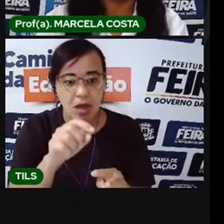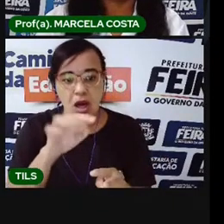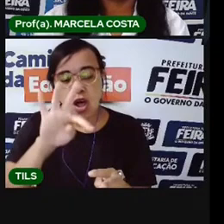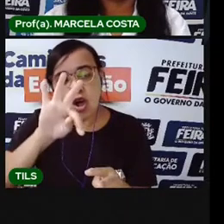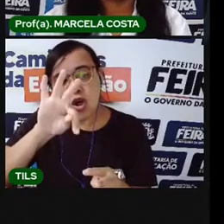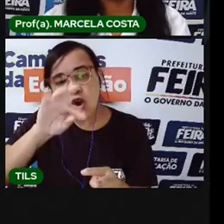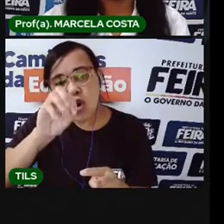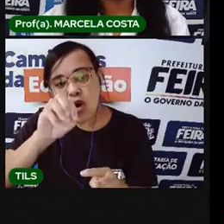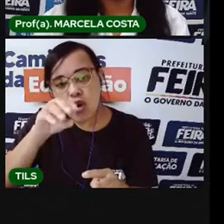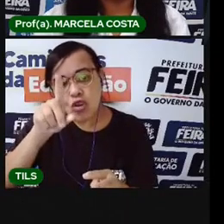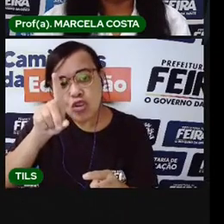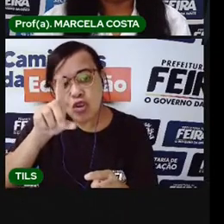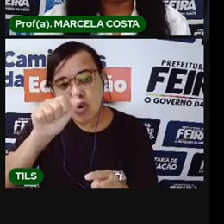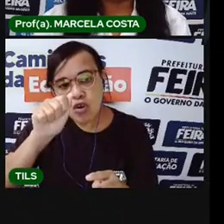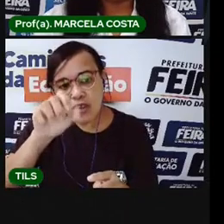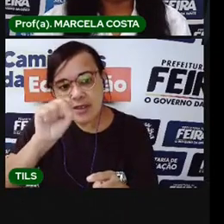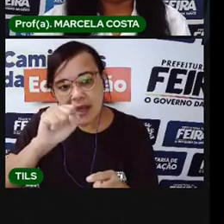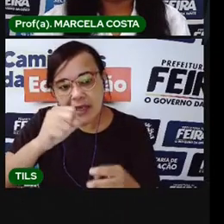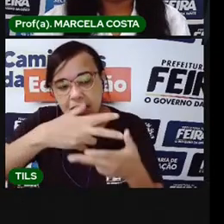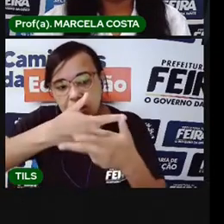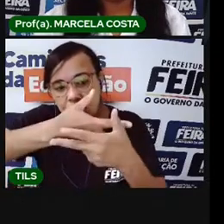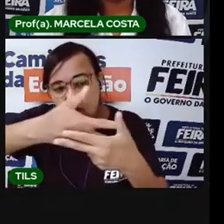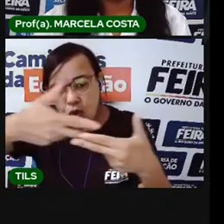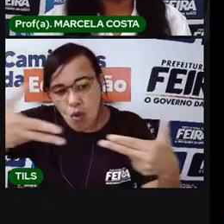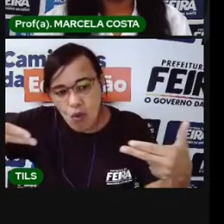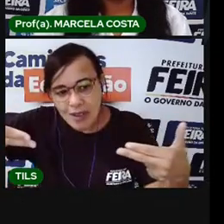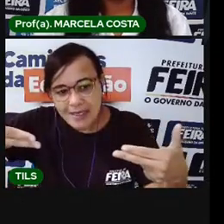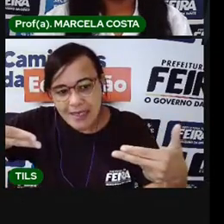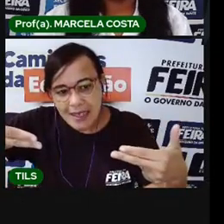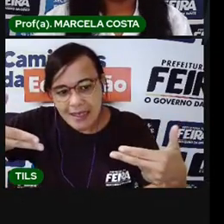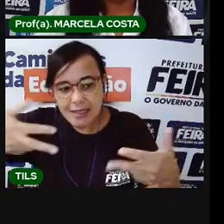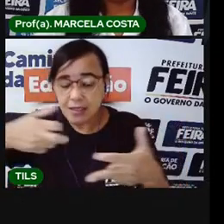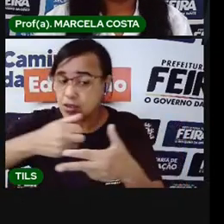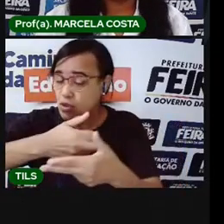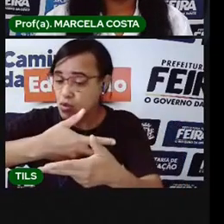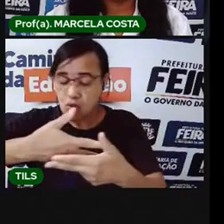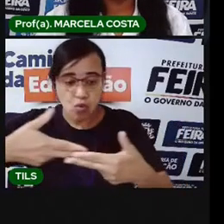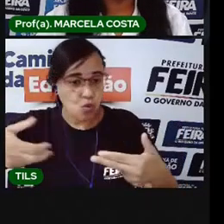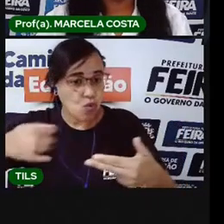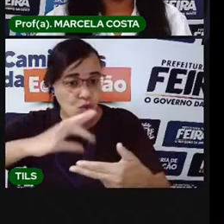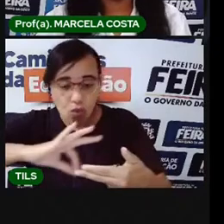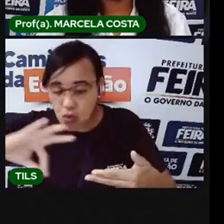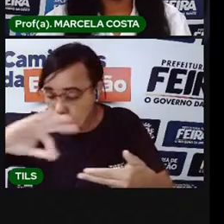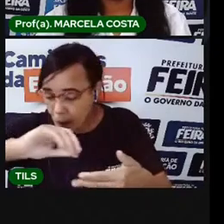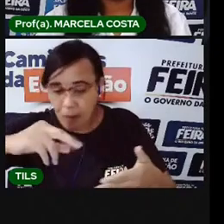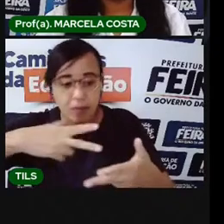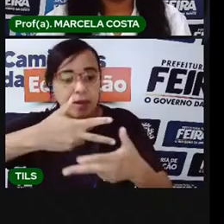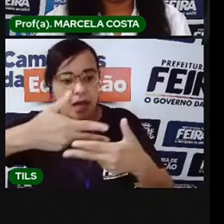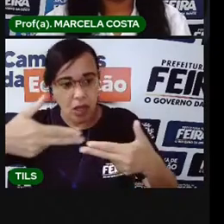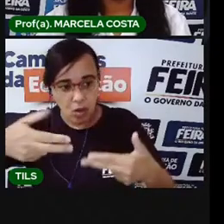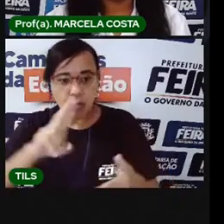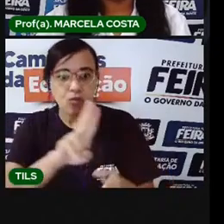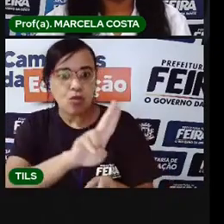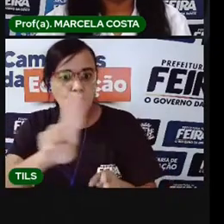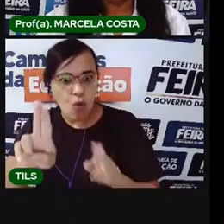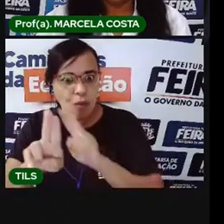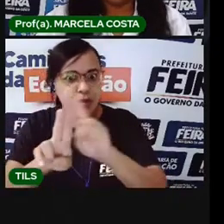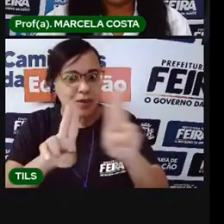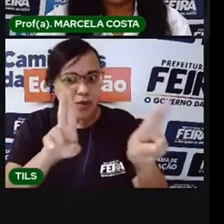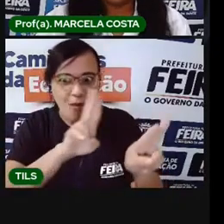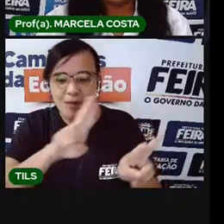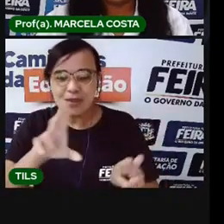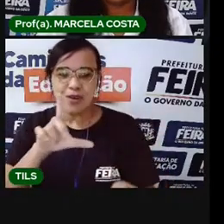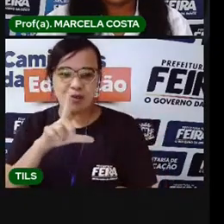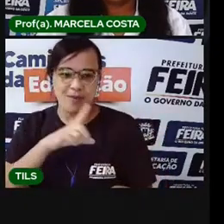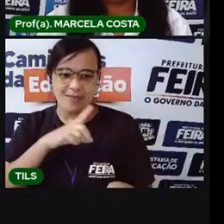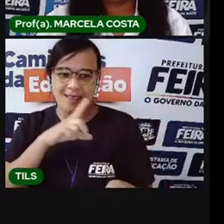ó. Da esquerda para a direita. Todas as coisas têm nome. Casa. Olha